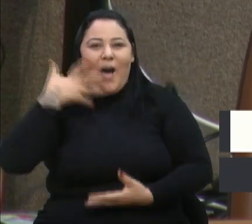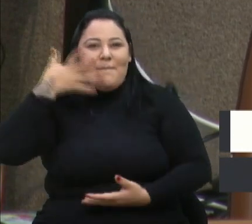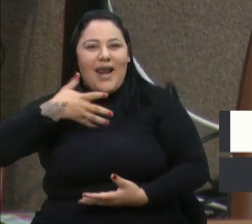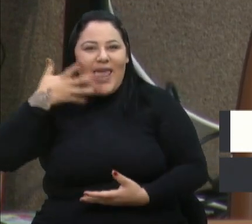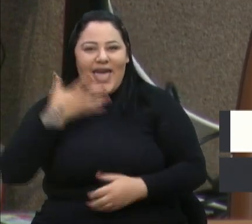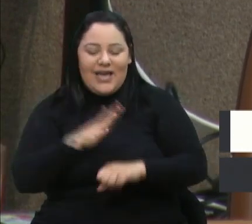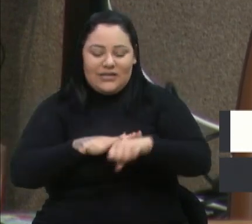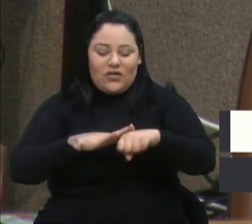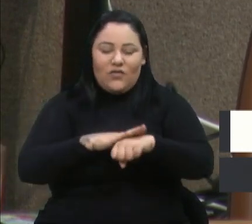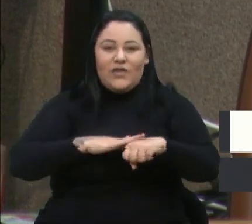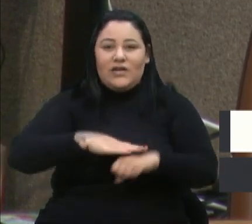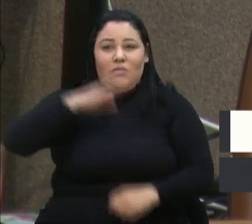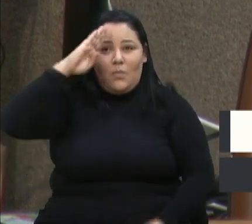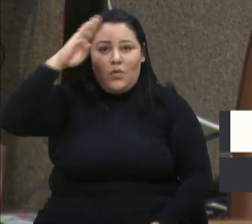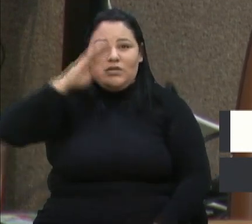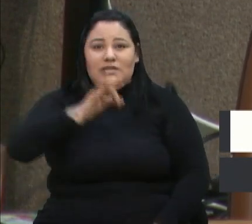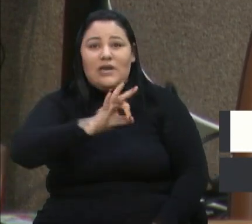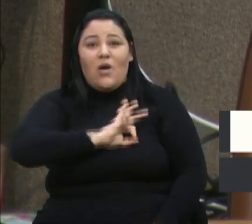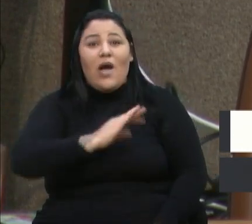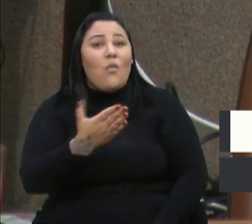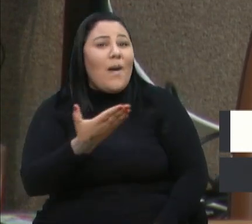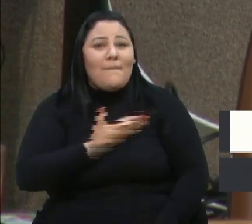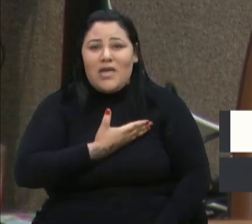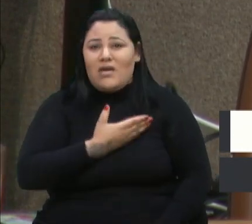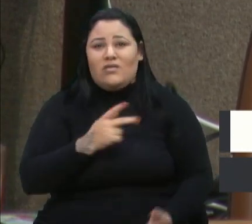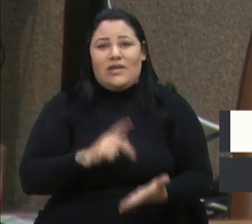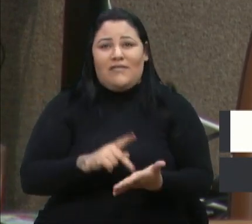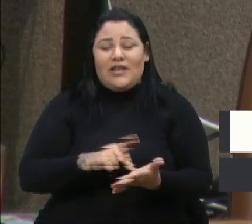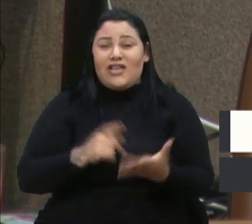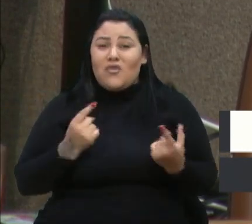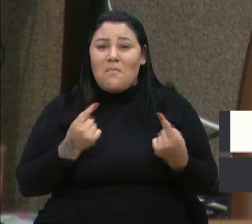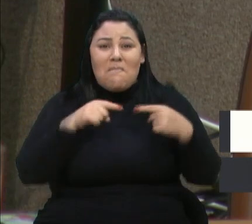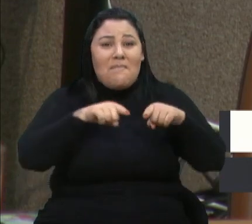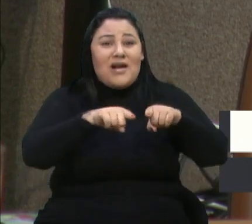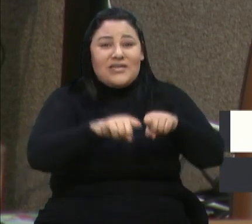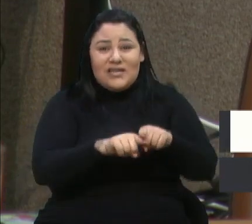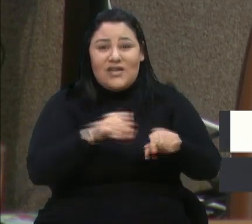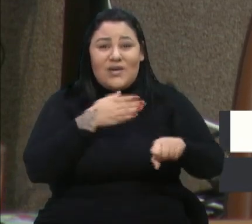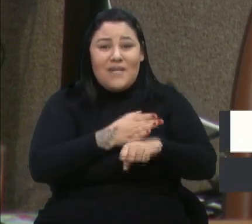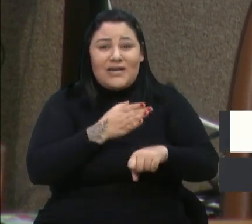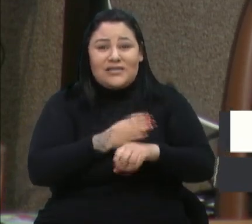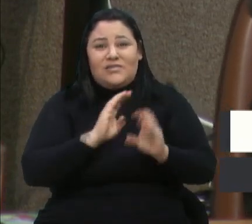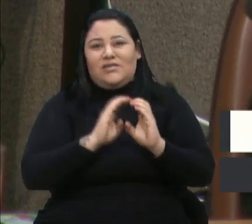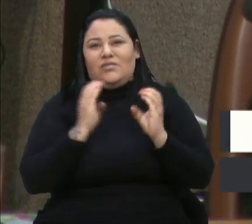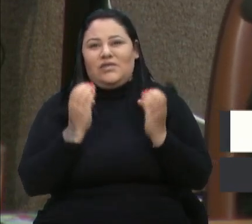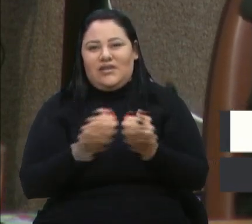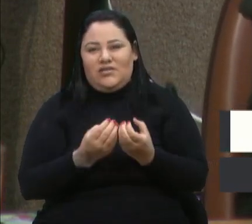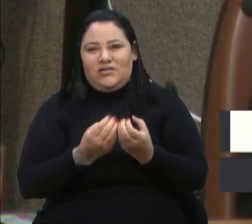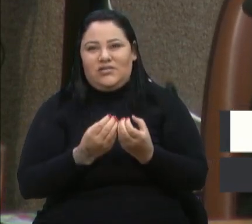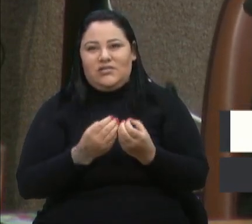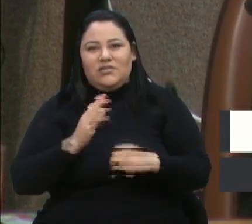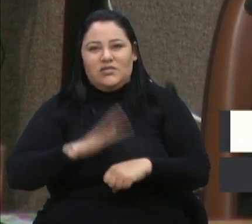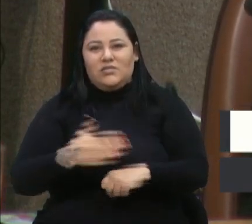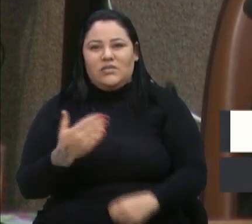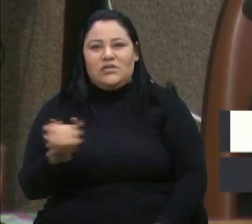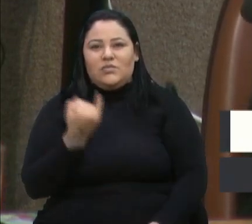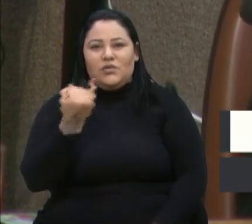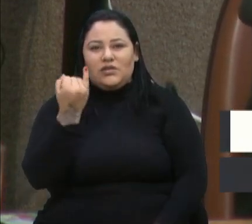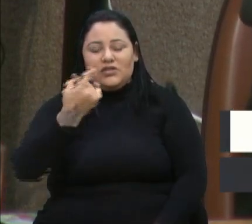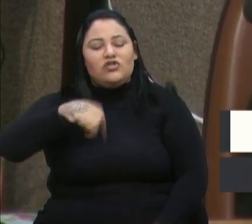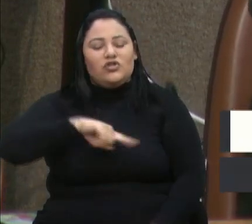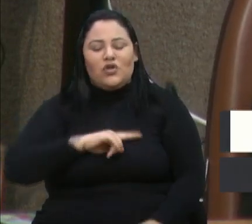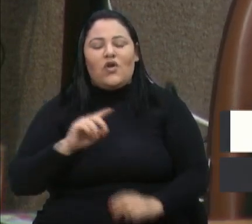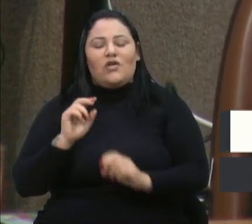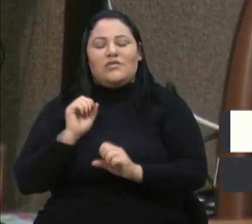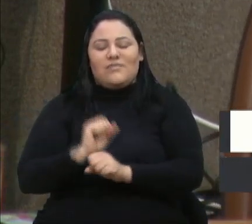o policial se torna um amigo, se torna um parceiro, um membro da comunidade, e isso é que a gente espera. Parabéns à